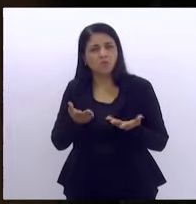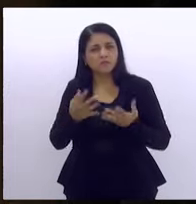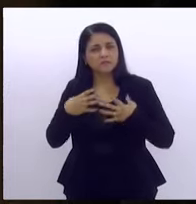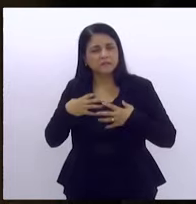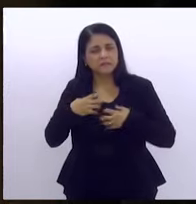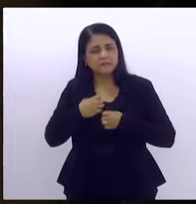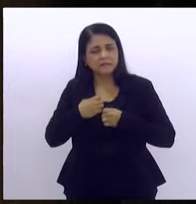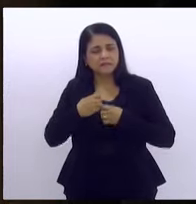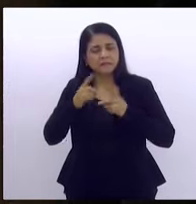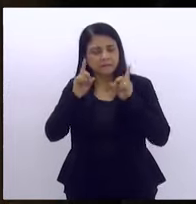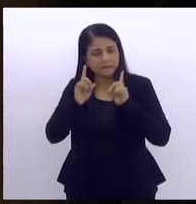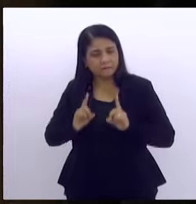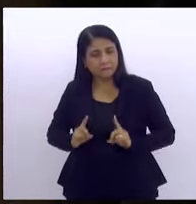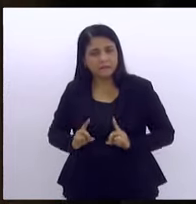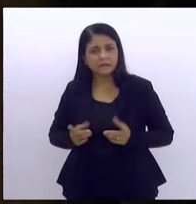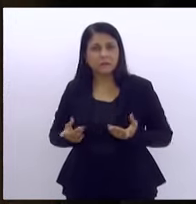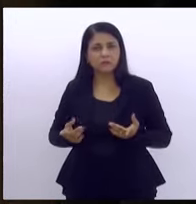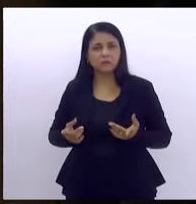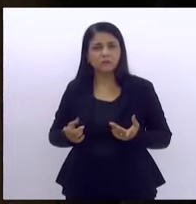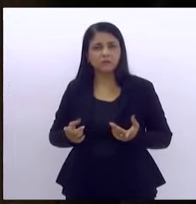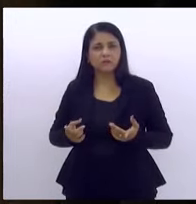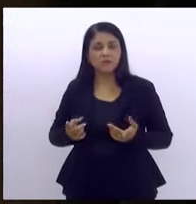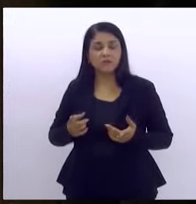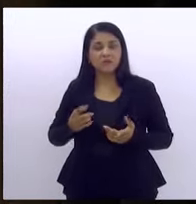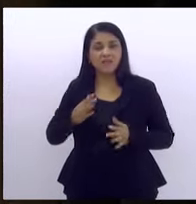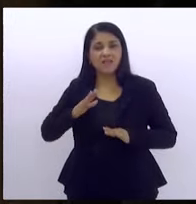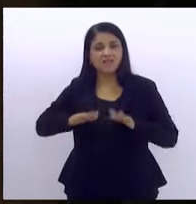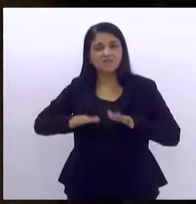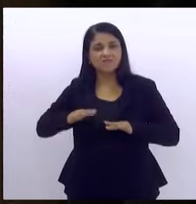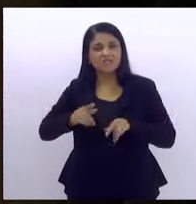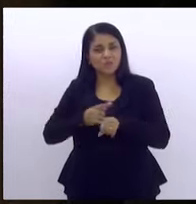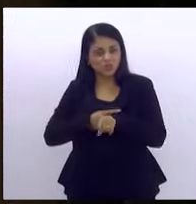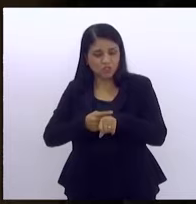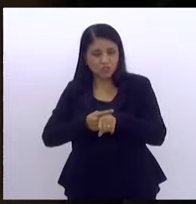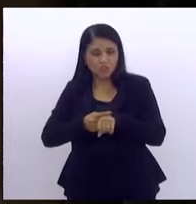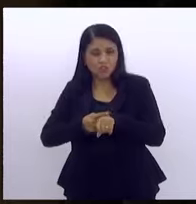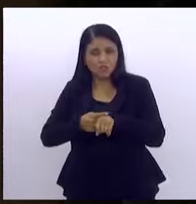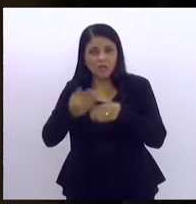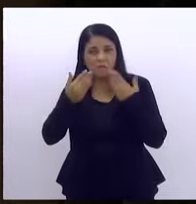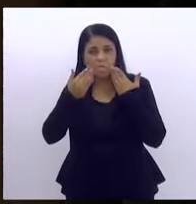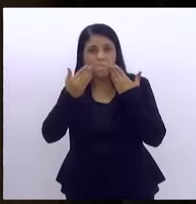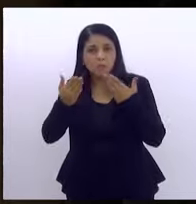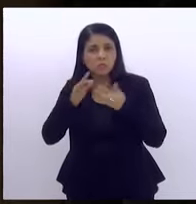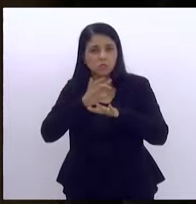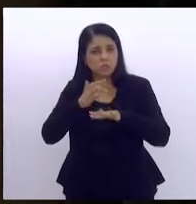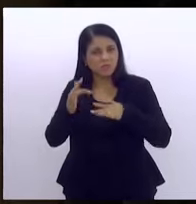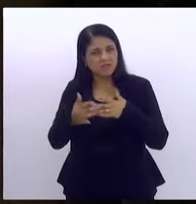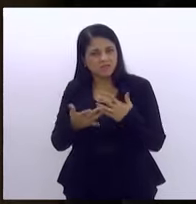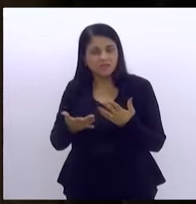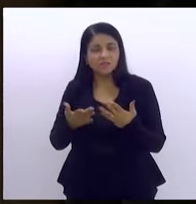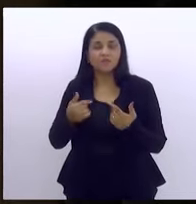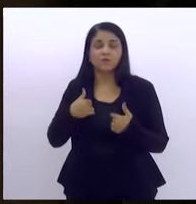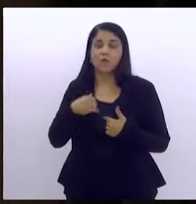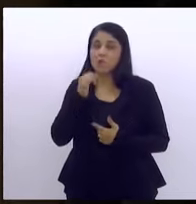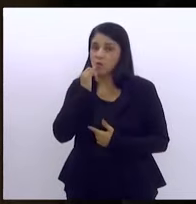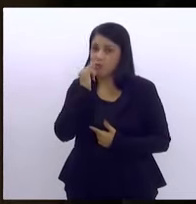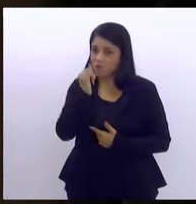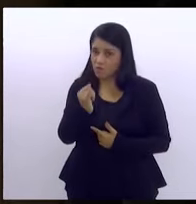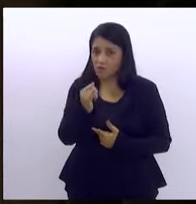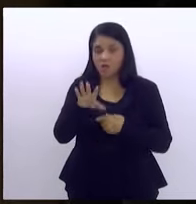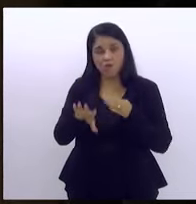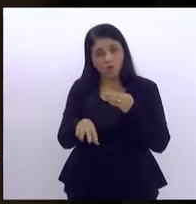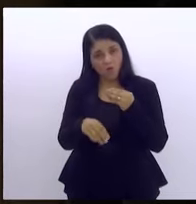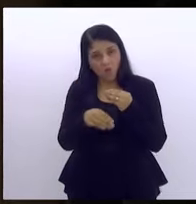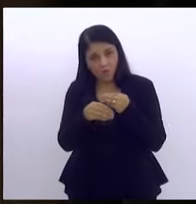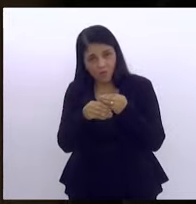pessoas que têm, às vezes, a sua intimidade exposta. Por isso, Tia Ju, eu quero dizer, em